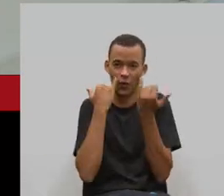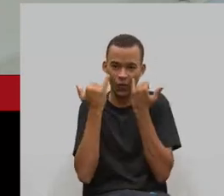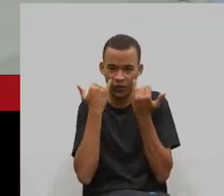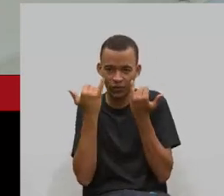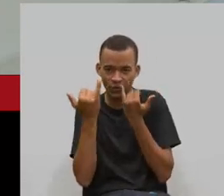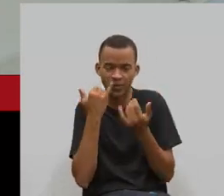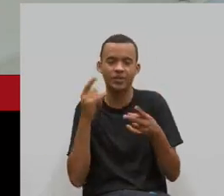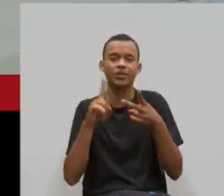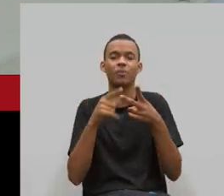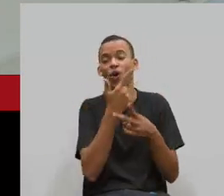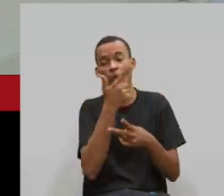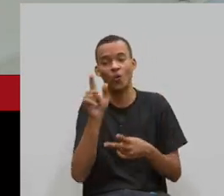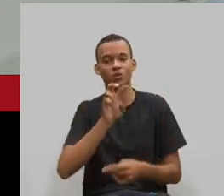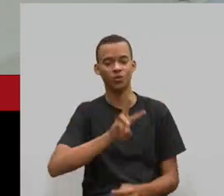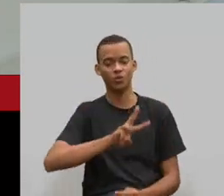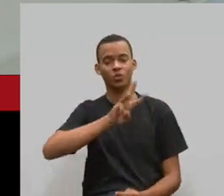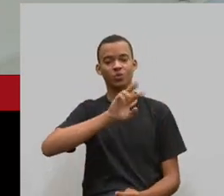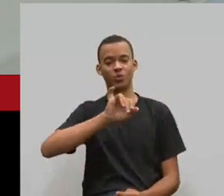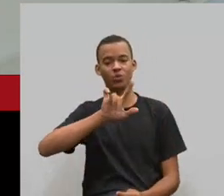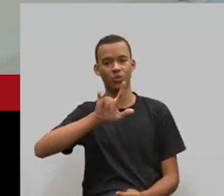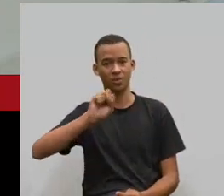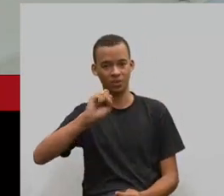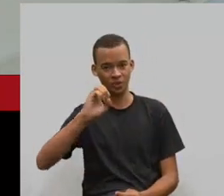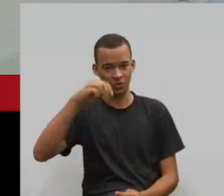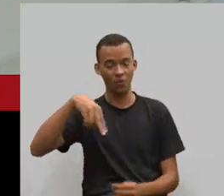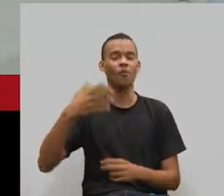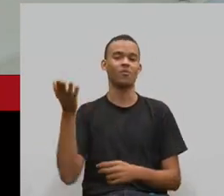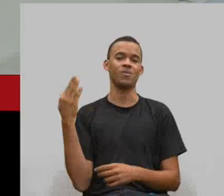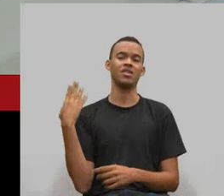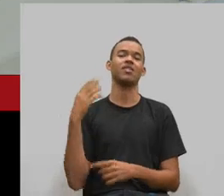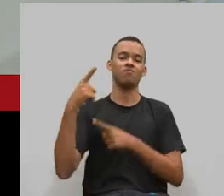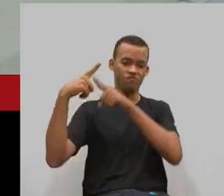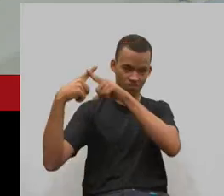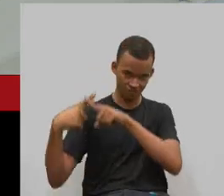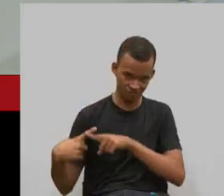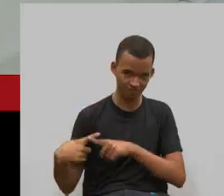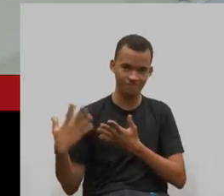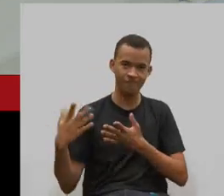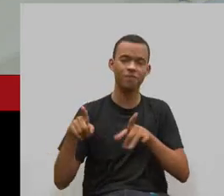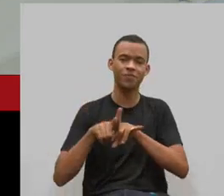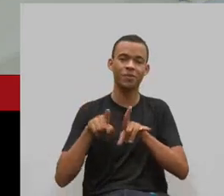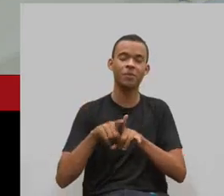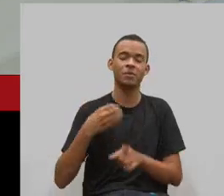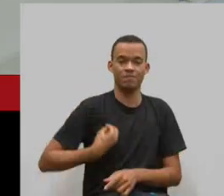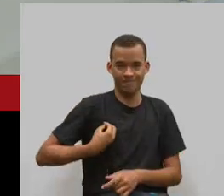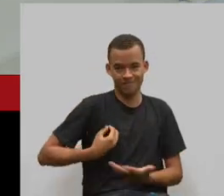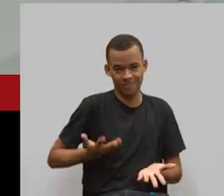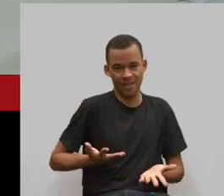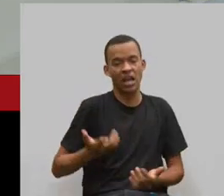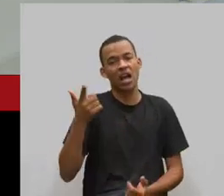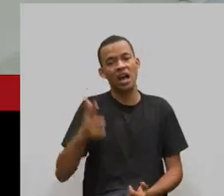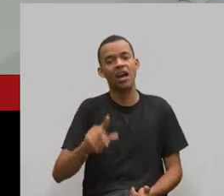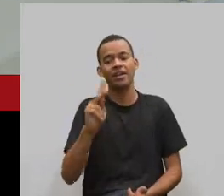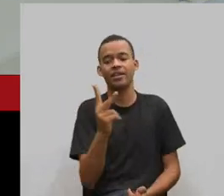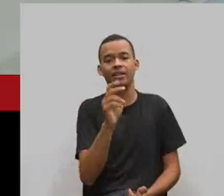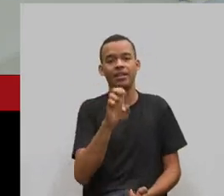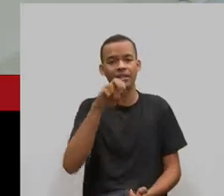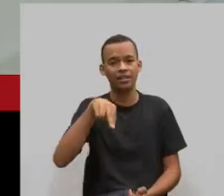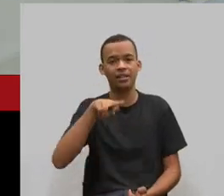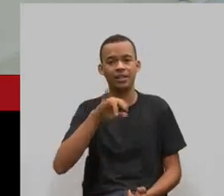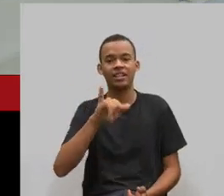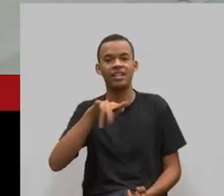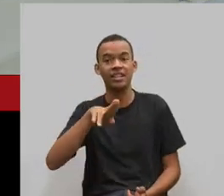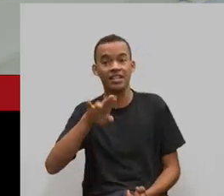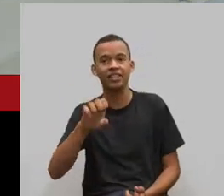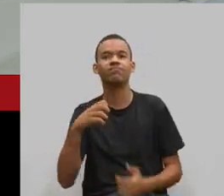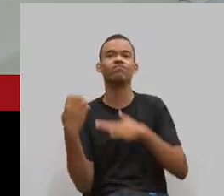aí que tá aqui participando conosco cumprimentar o Henrique que é esse grande empresário que também vem transformando a vida das